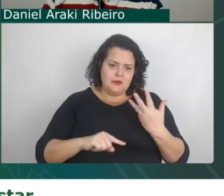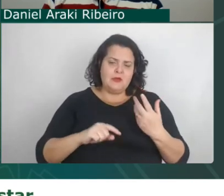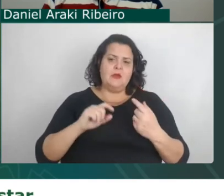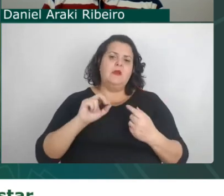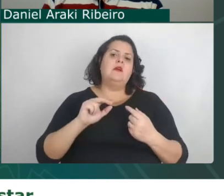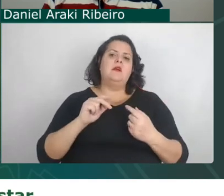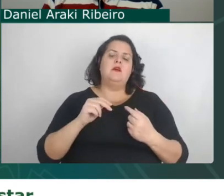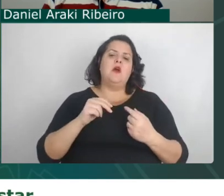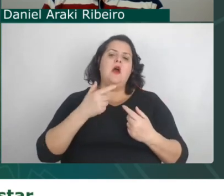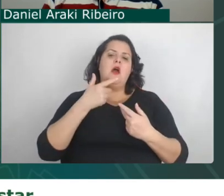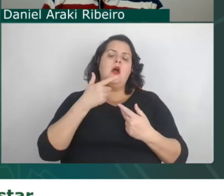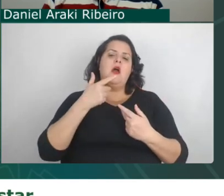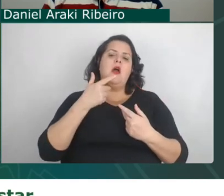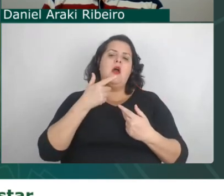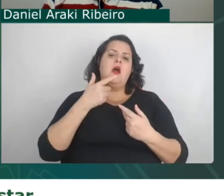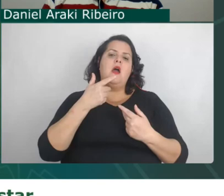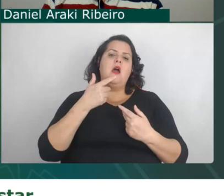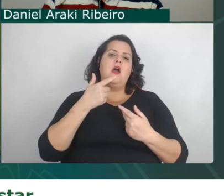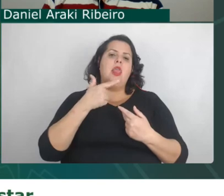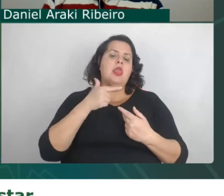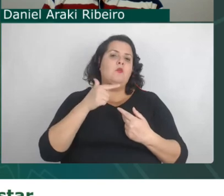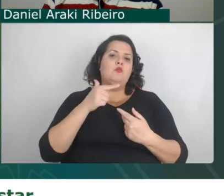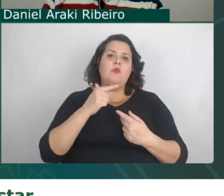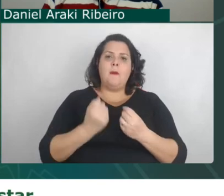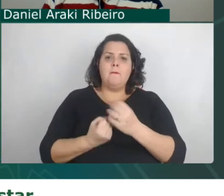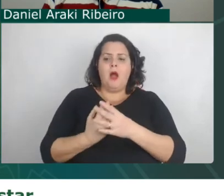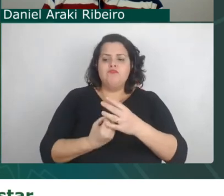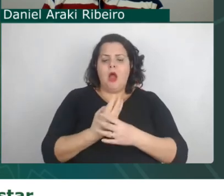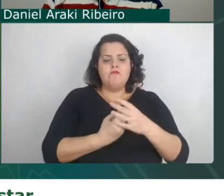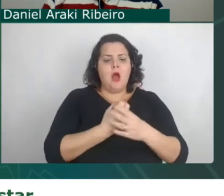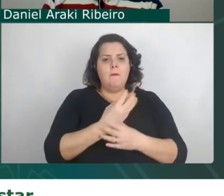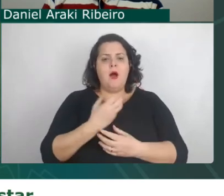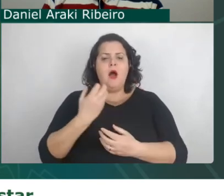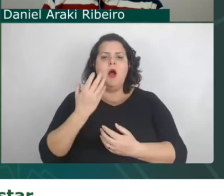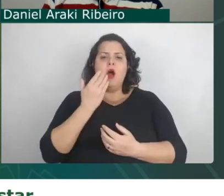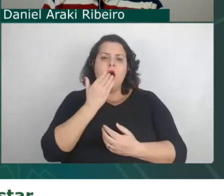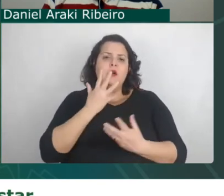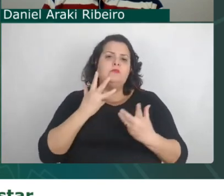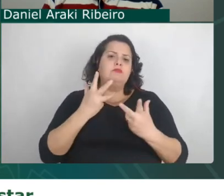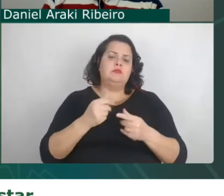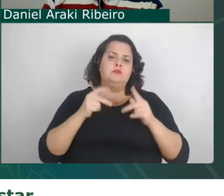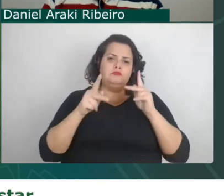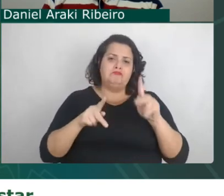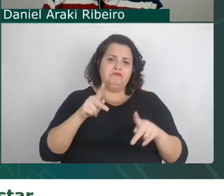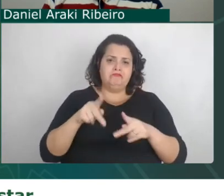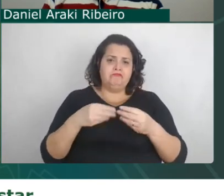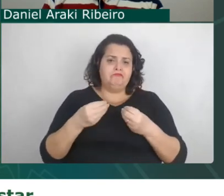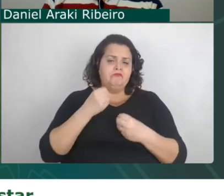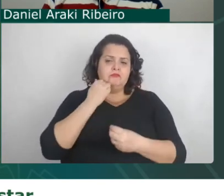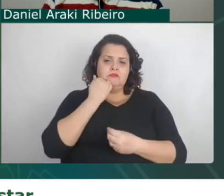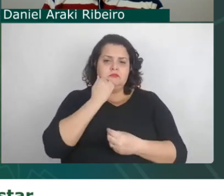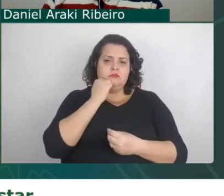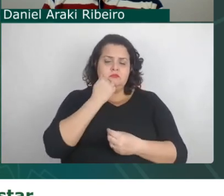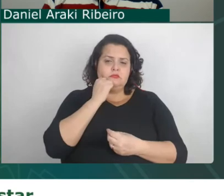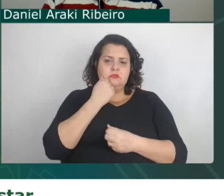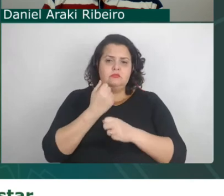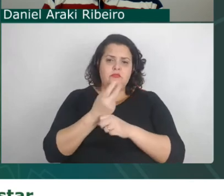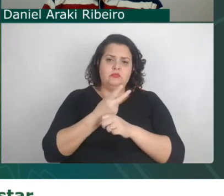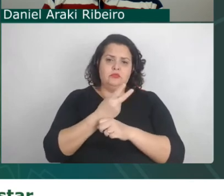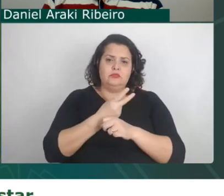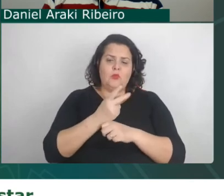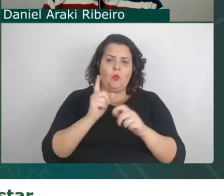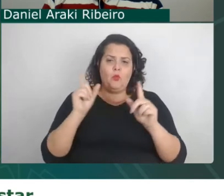suficiente para toda a população. Ora, o que a ciência tem que fazer é buscar formas de reduzir